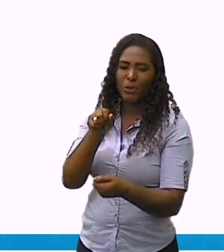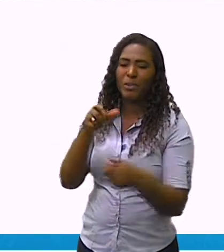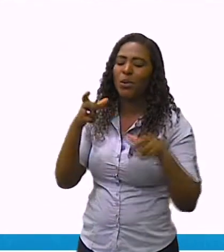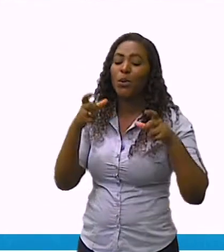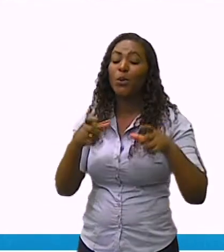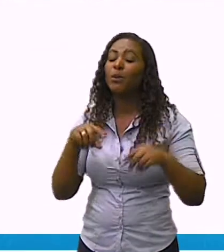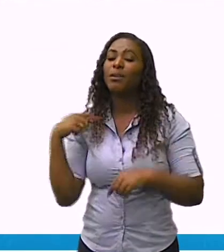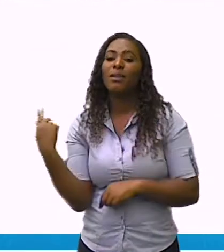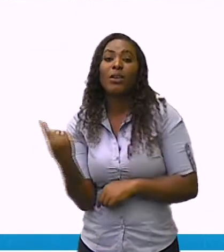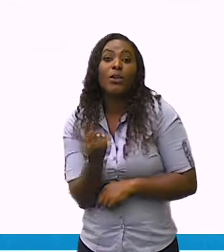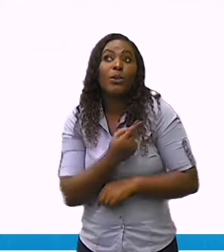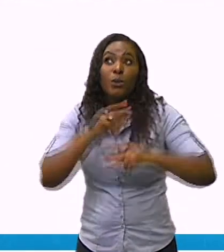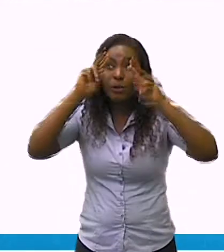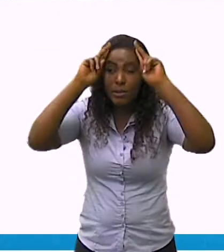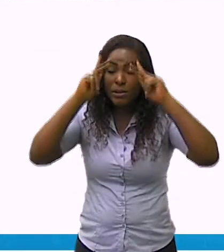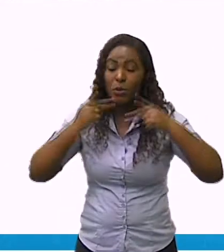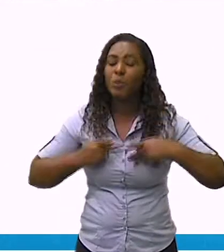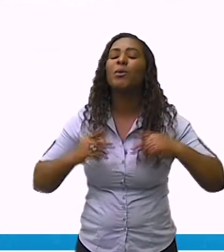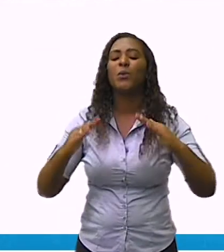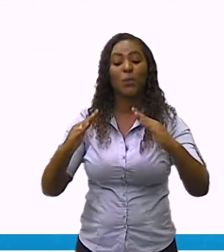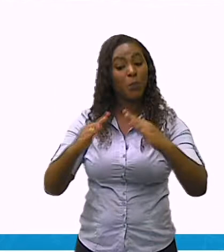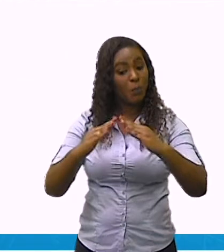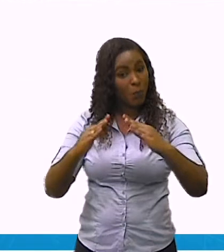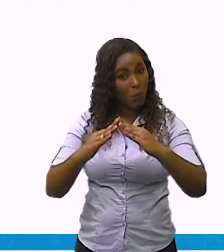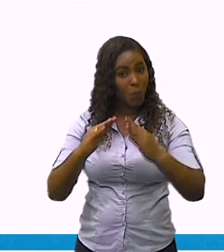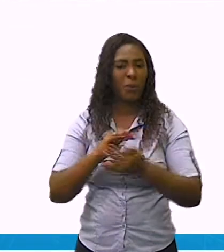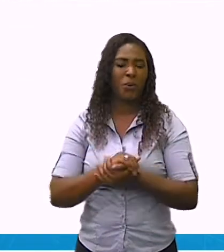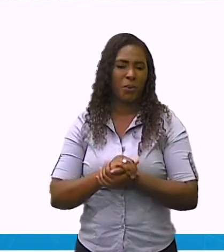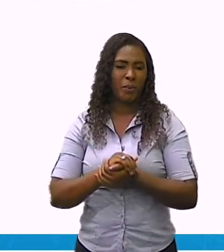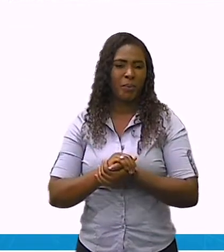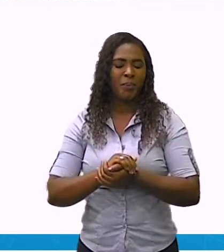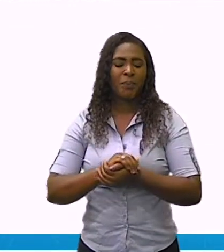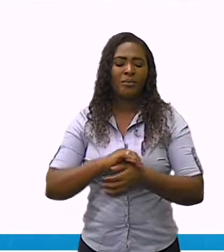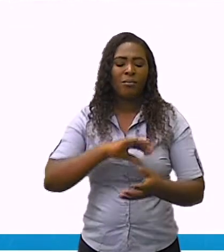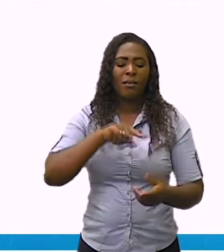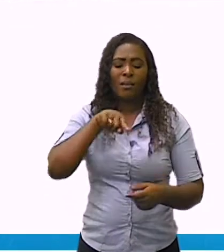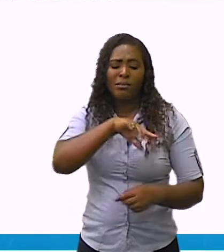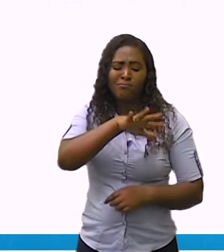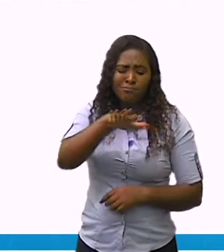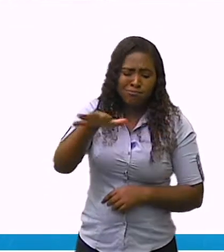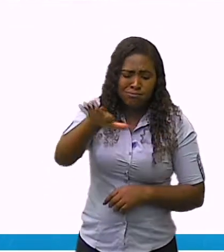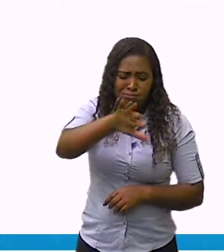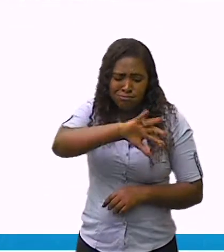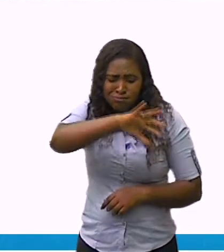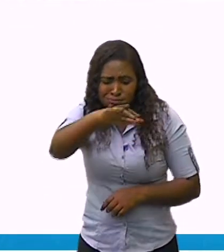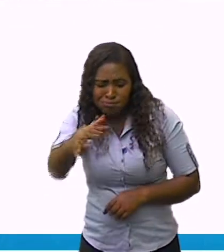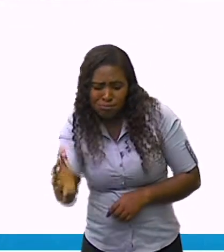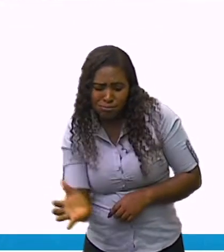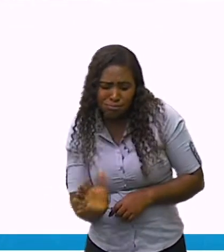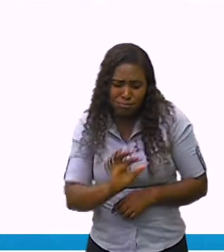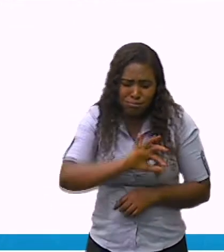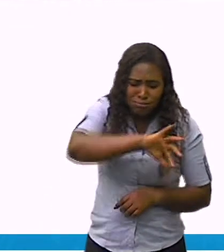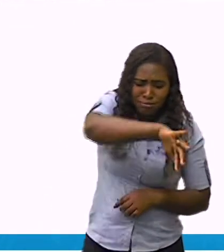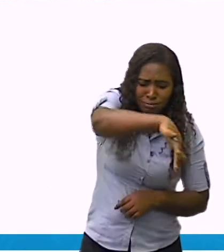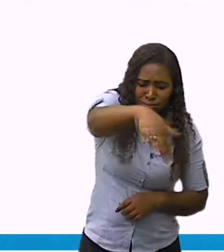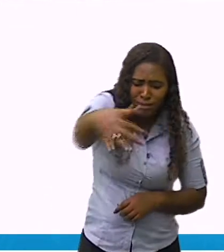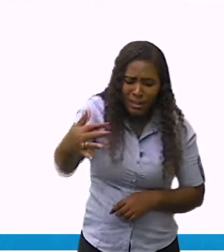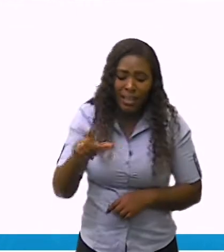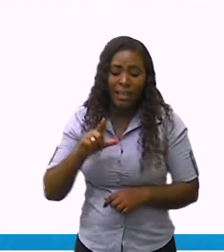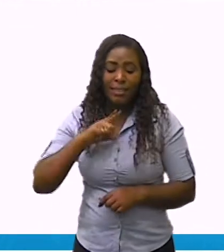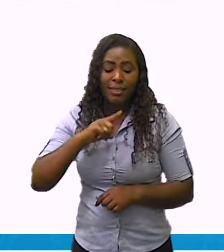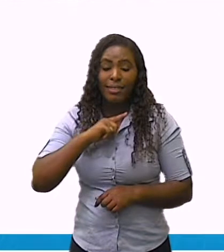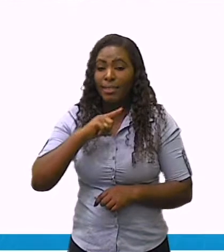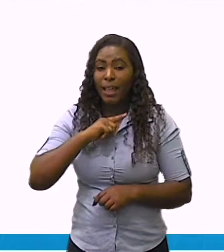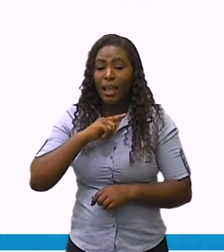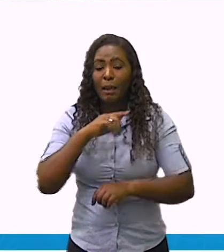grande ambiente, existe um conjunto de paisagens e lugares que se apresentam de duas formas: